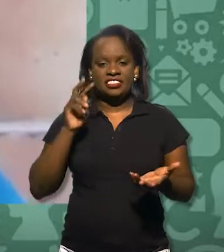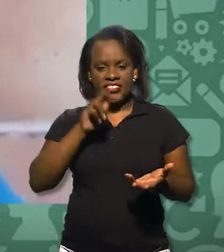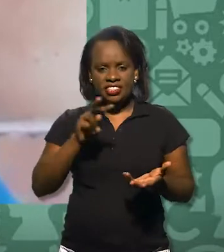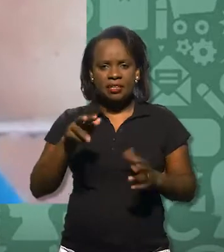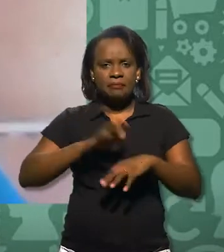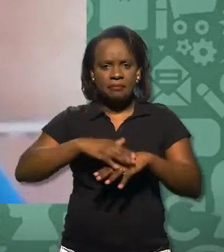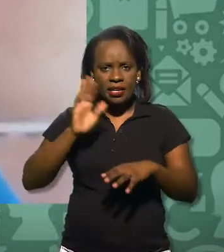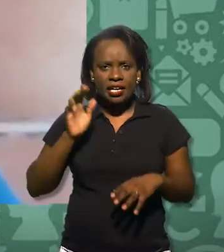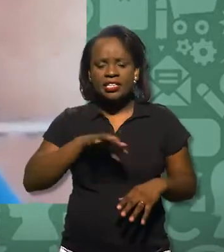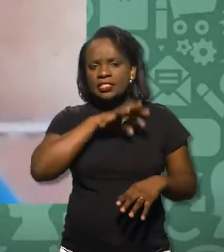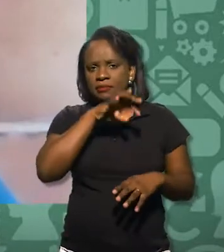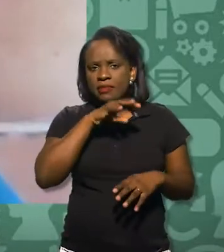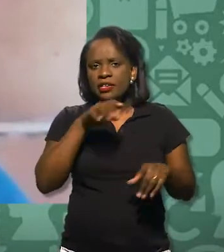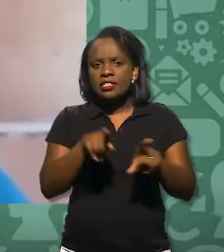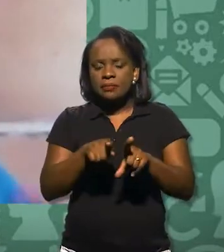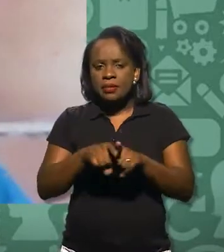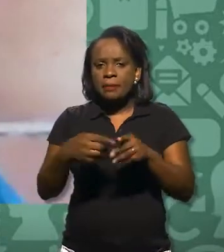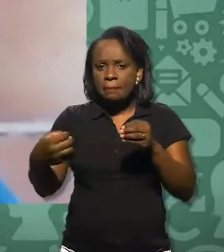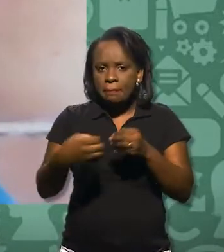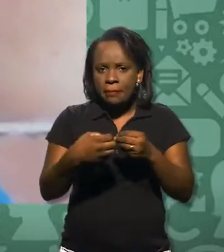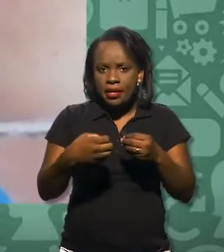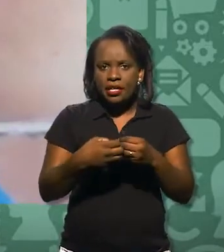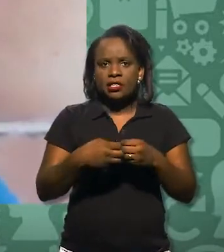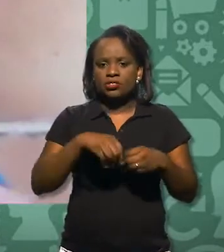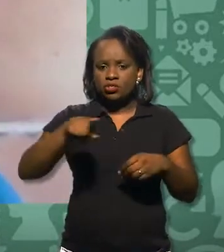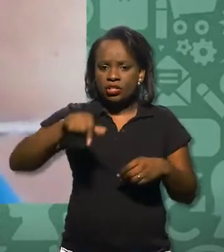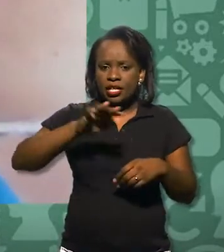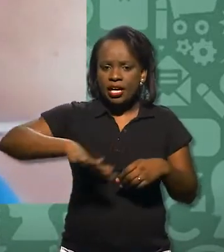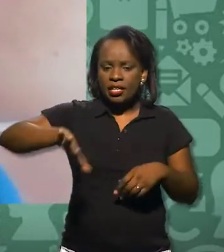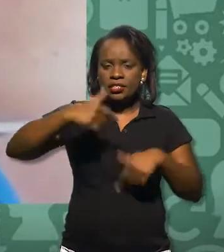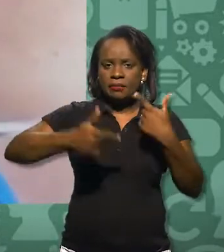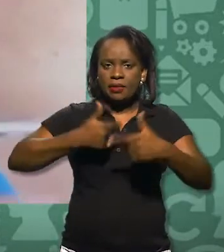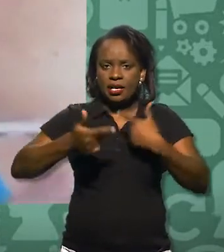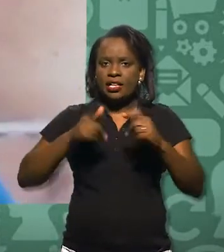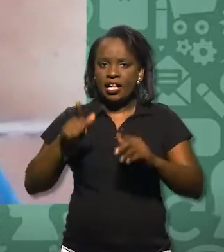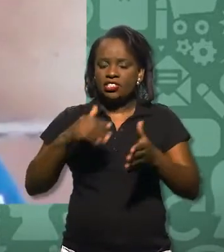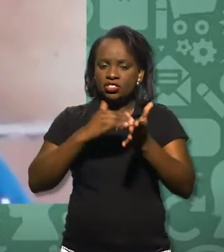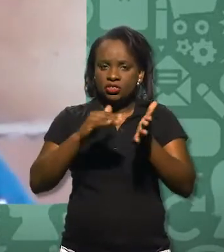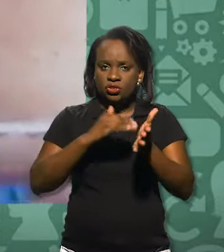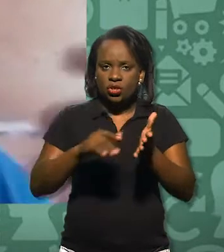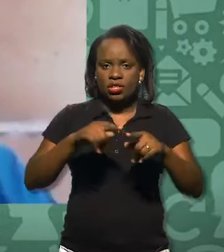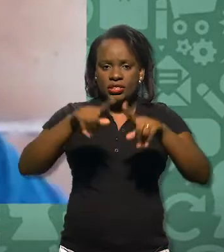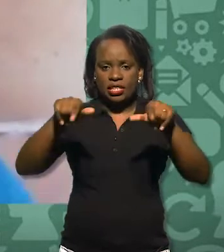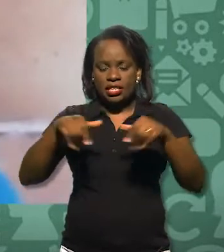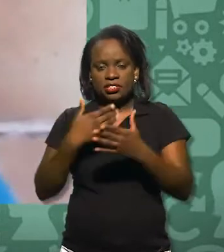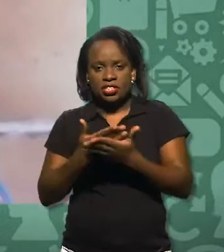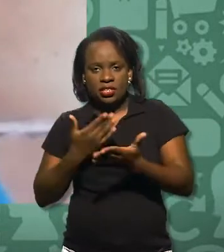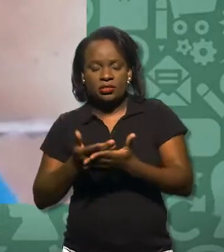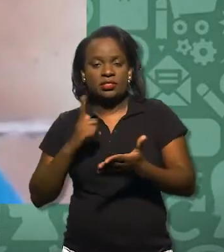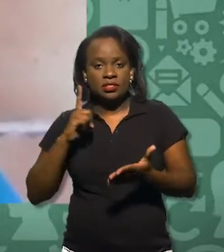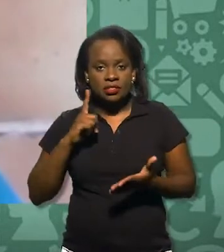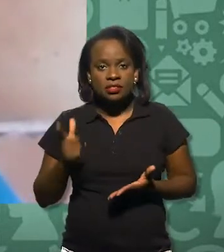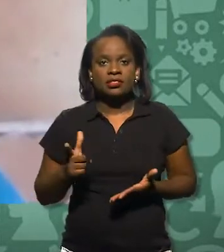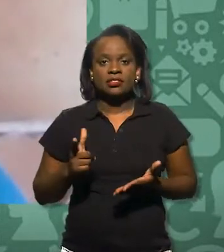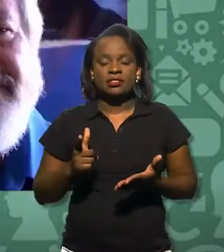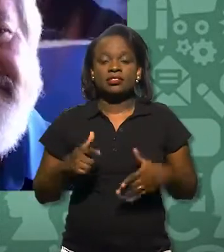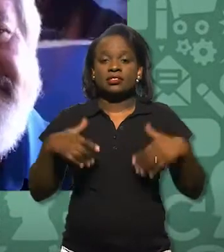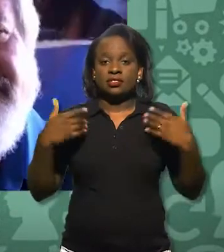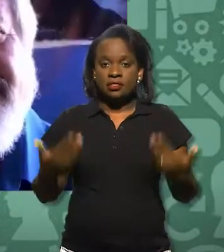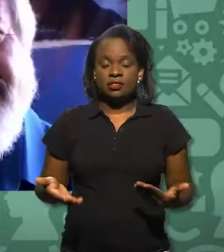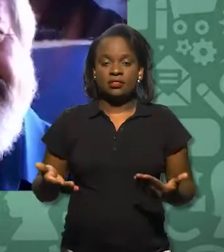tem visto com mais facilidade e mais próximo, principalmente da nossa área de trabalho, que eram os escritórios, salas de aula que nós temos